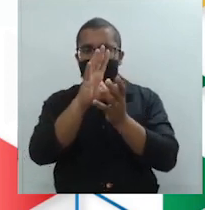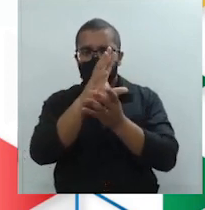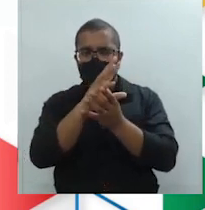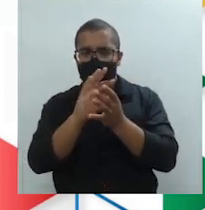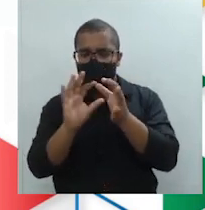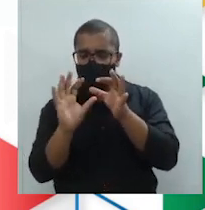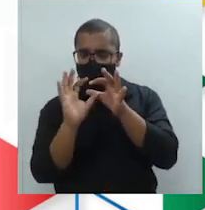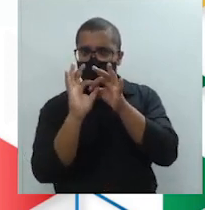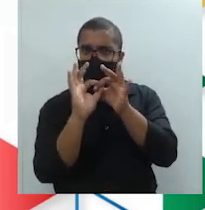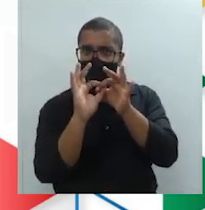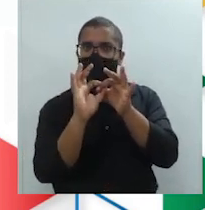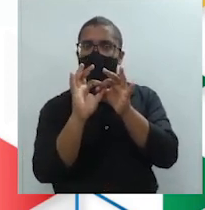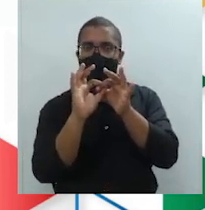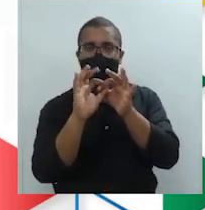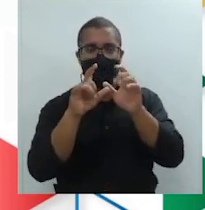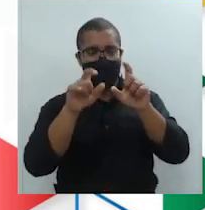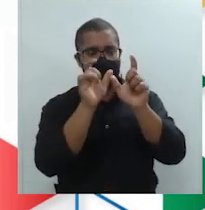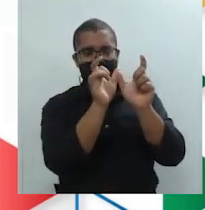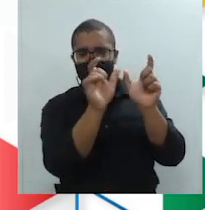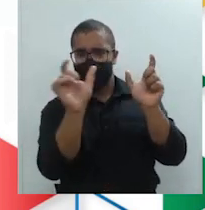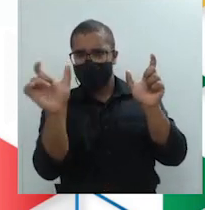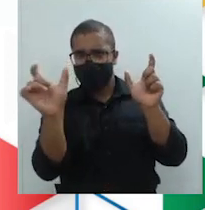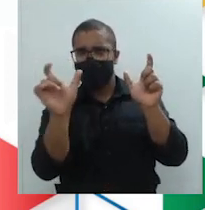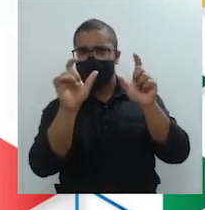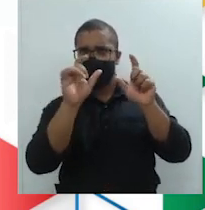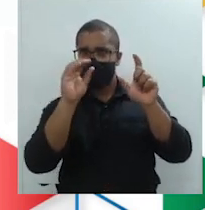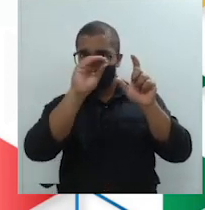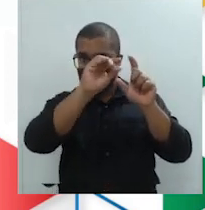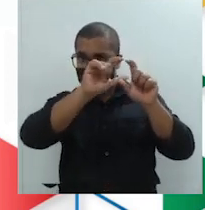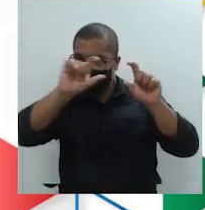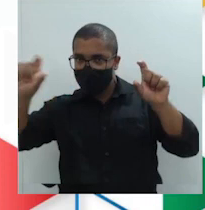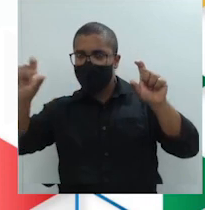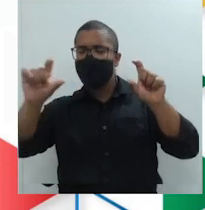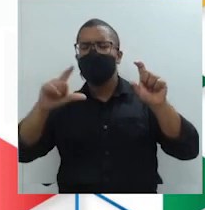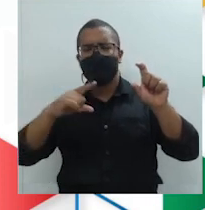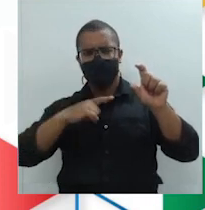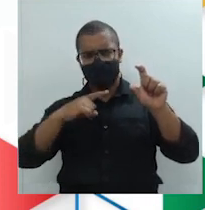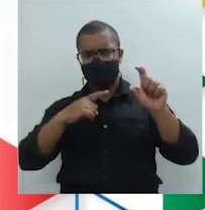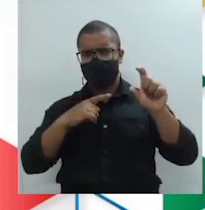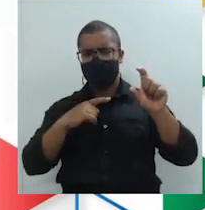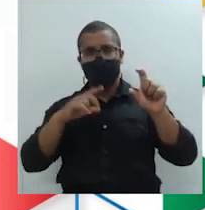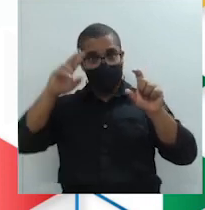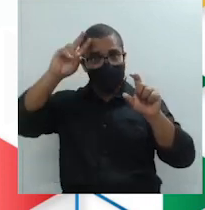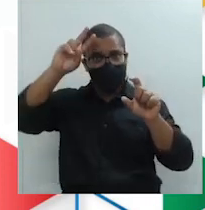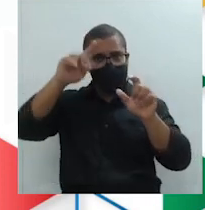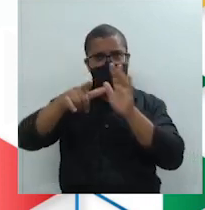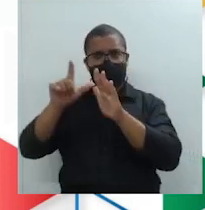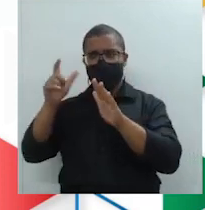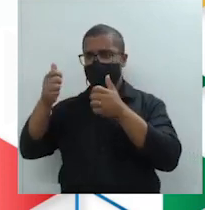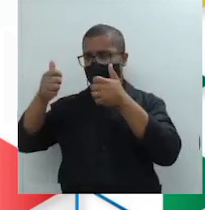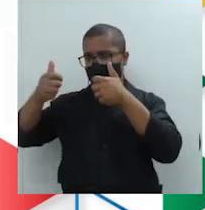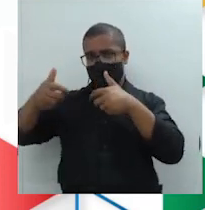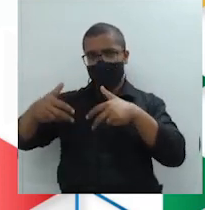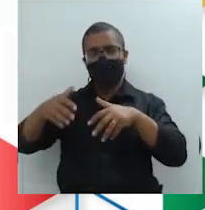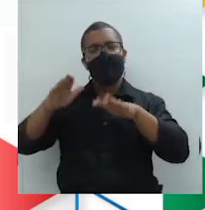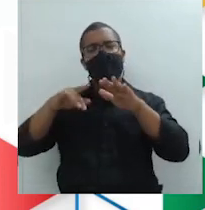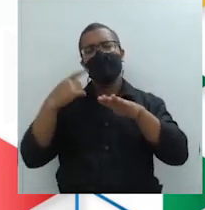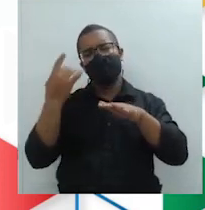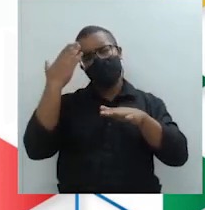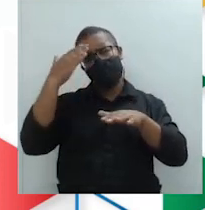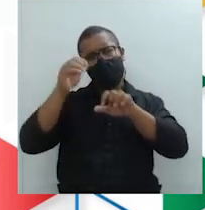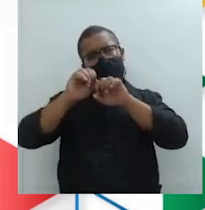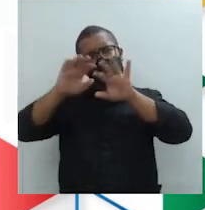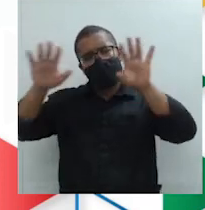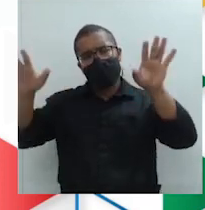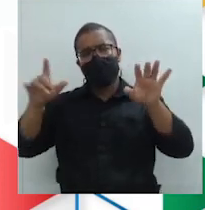fundamentadas nas informações explícitas. É aquilo que eu falei a vocês. Lembram quando eu falei que muitas